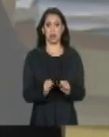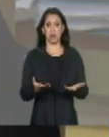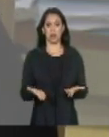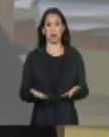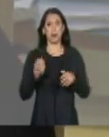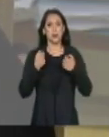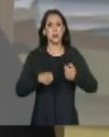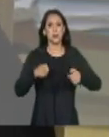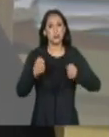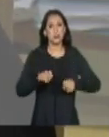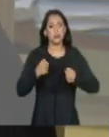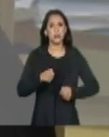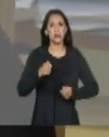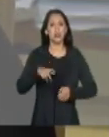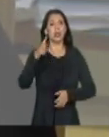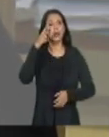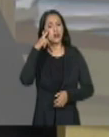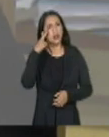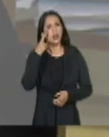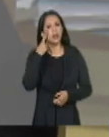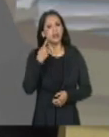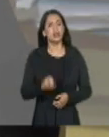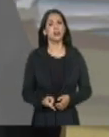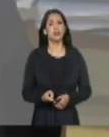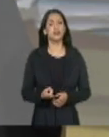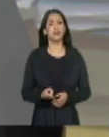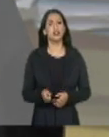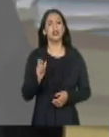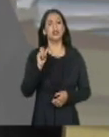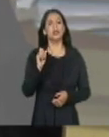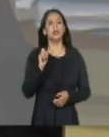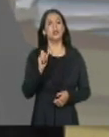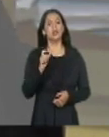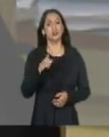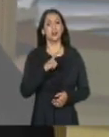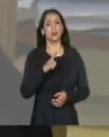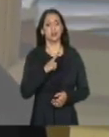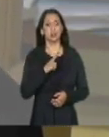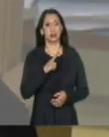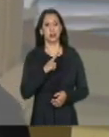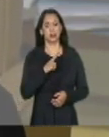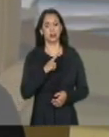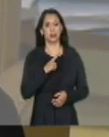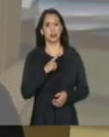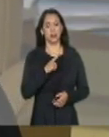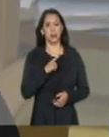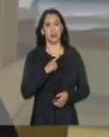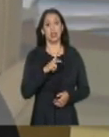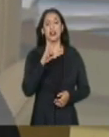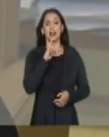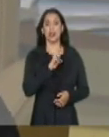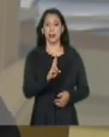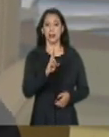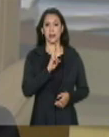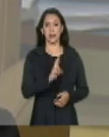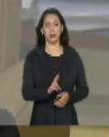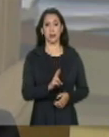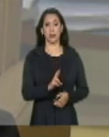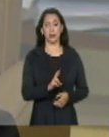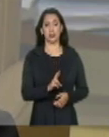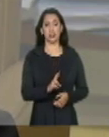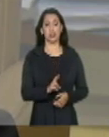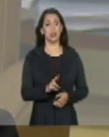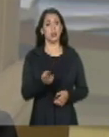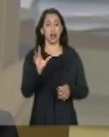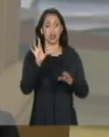precisam ser revistas. É essa questão que se coloca. Quer dizer, dê resposta para esses